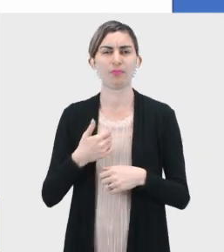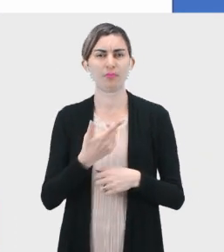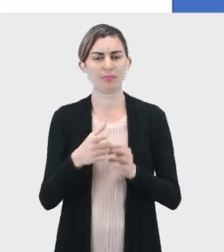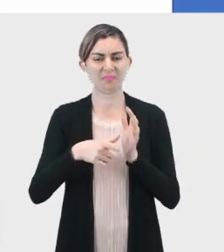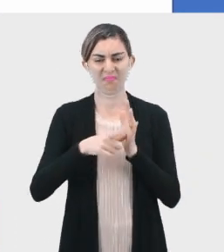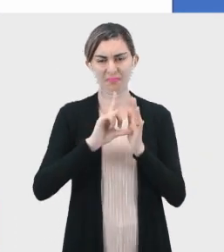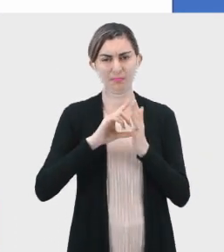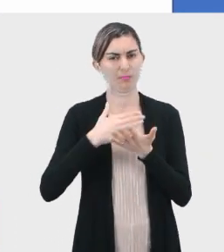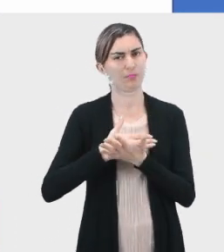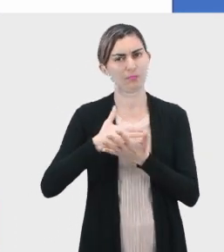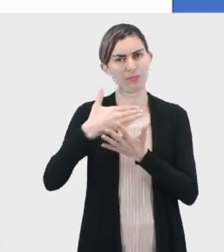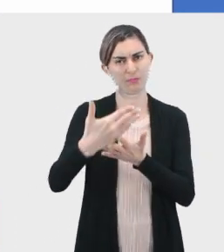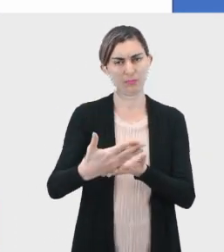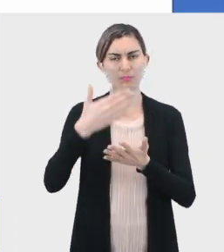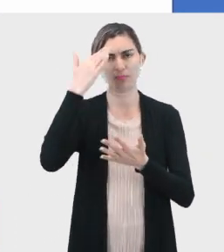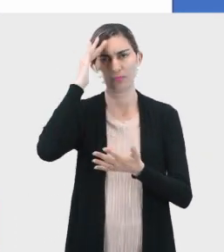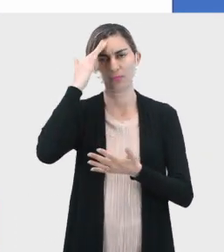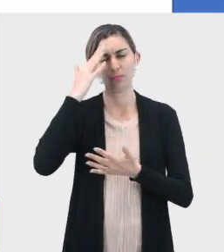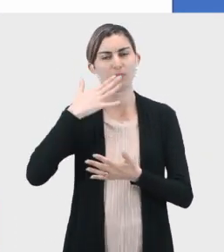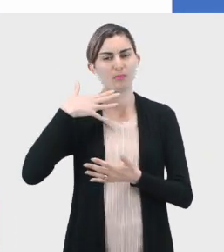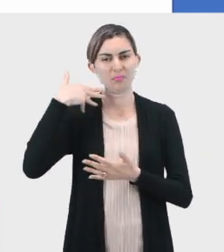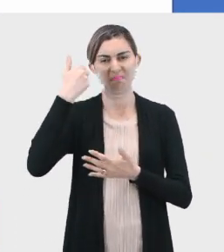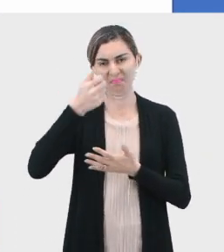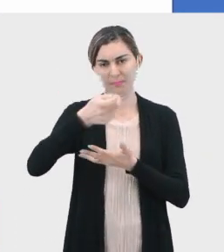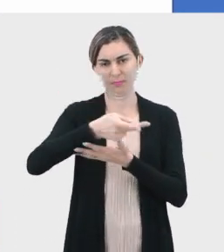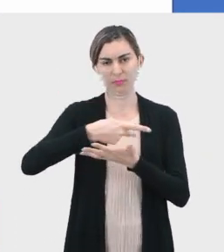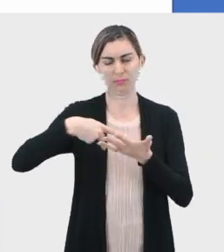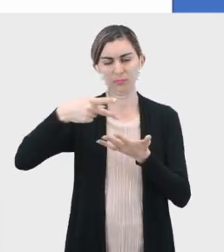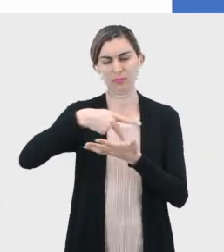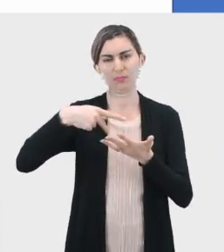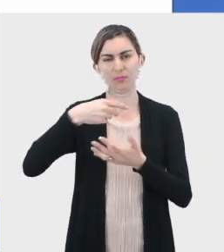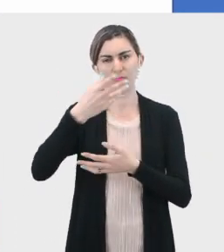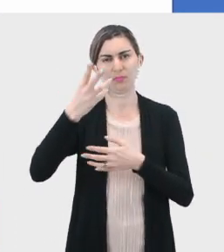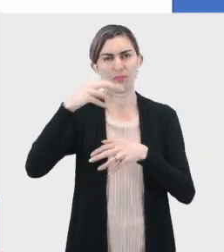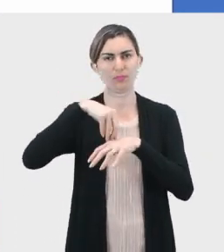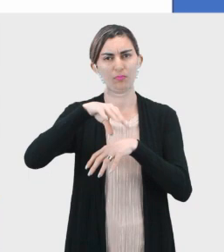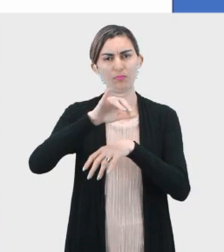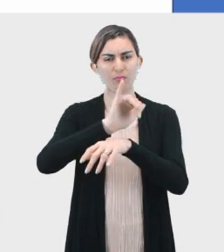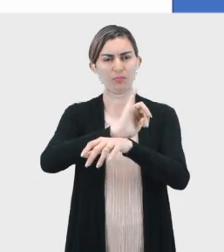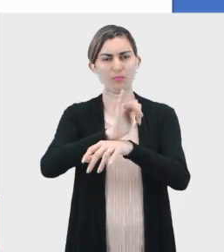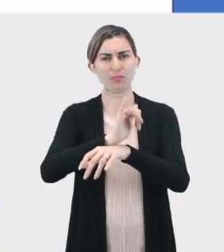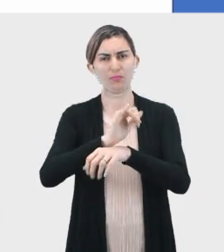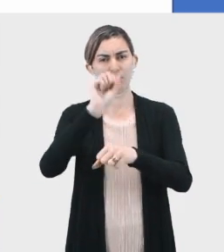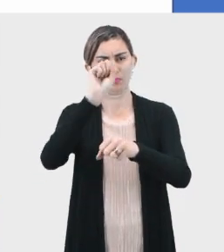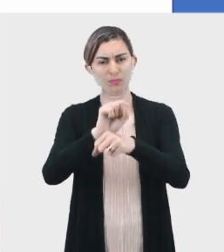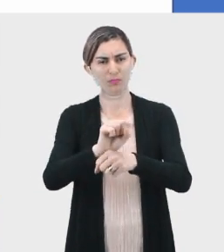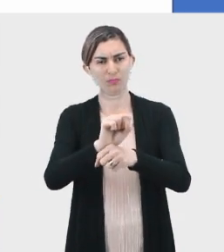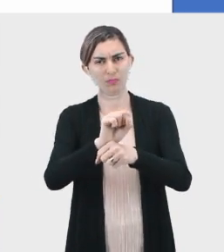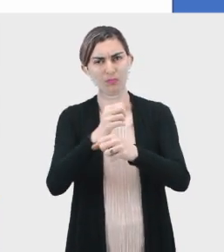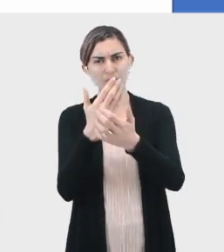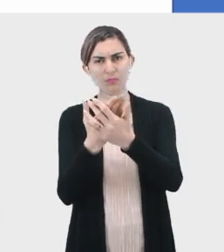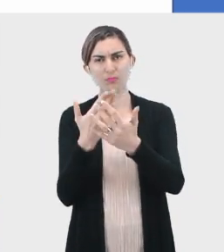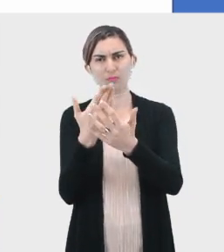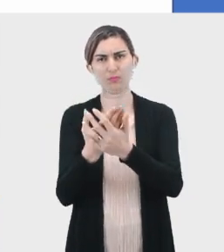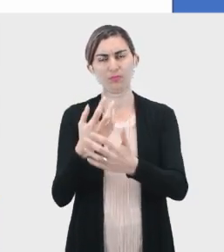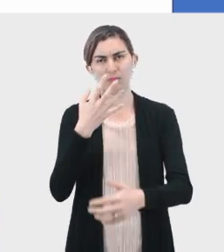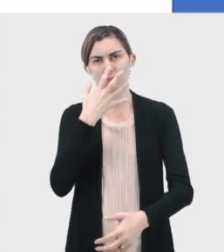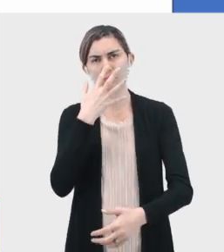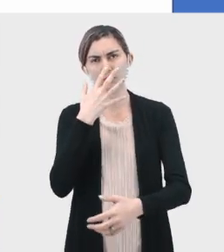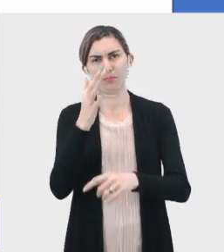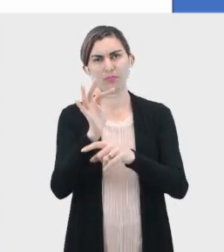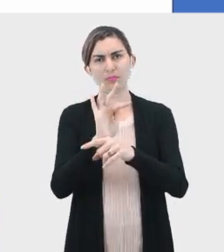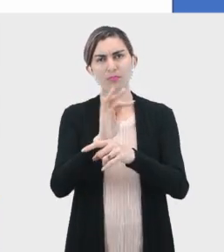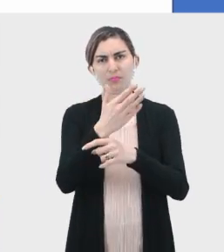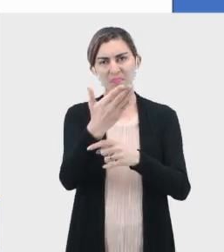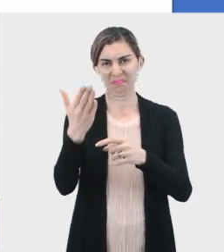Eu quero que, antes da gente começar a entender melhor de poemas, que você vá no YouTube, dê uma pausa na aula